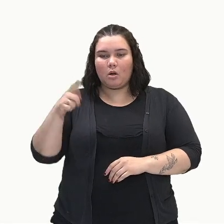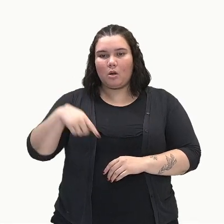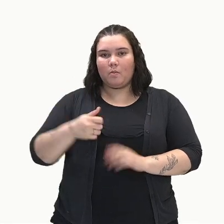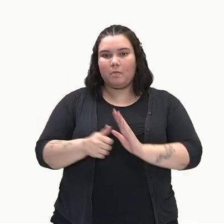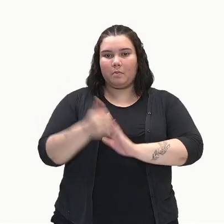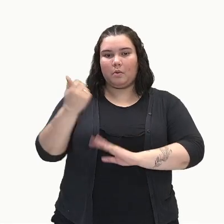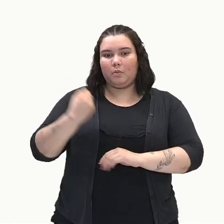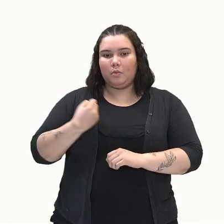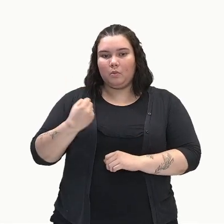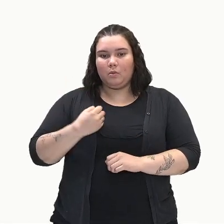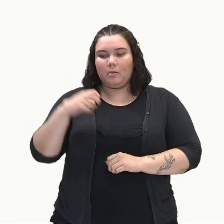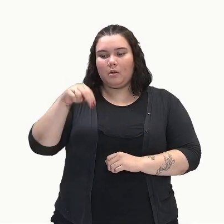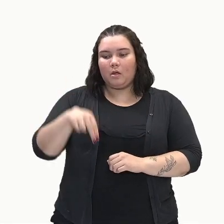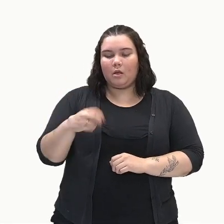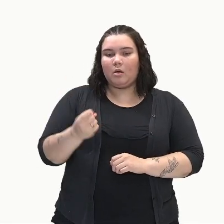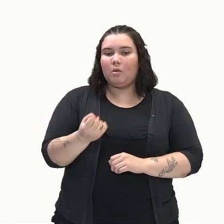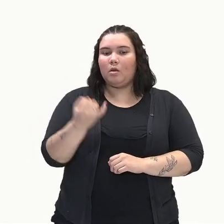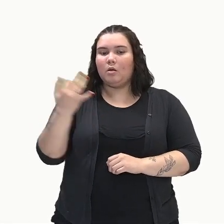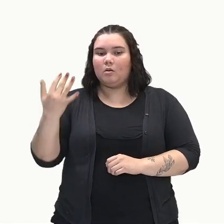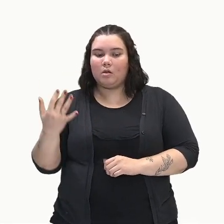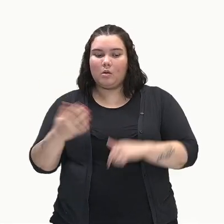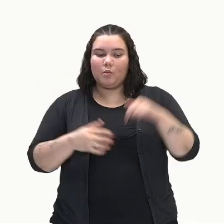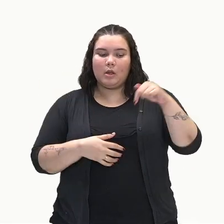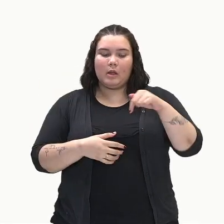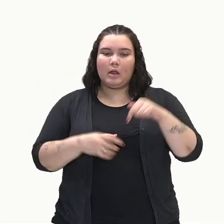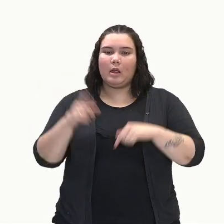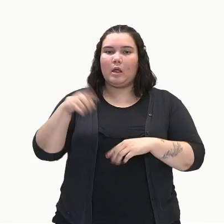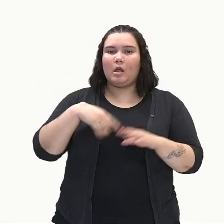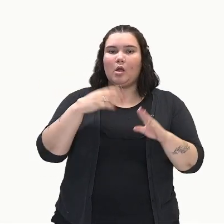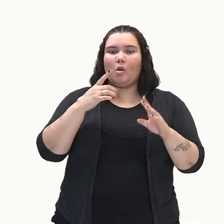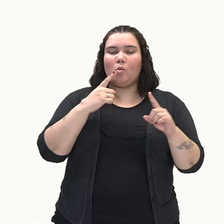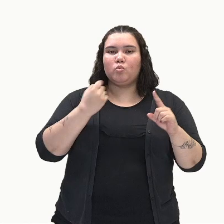a quantidade e Q é a razão.